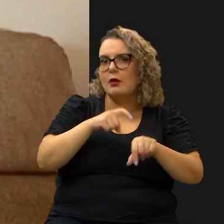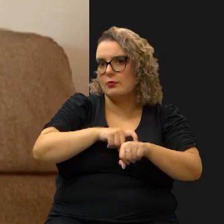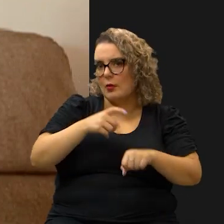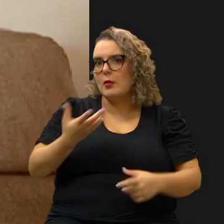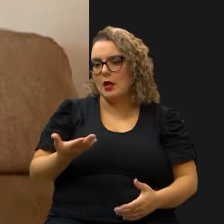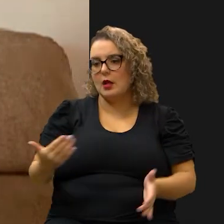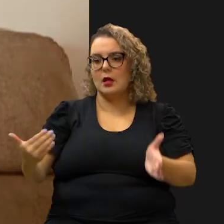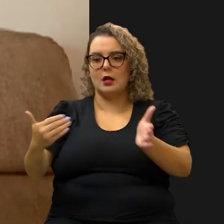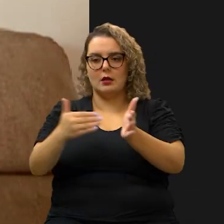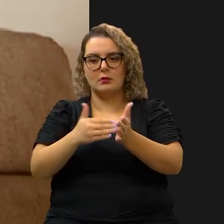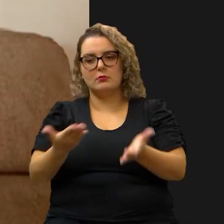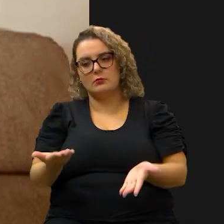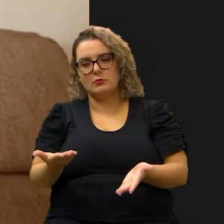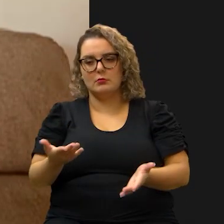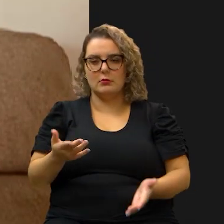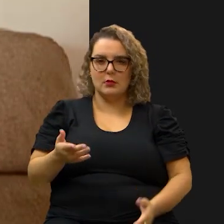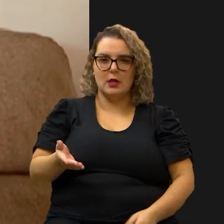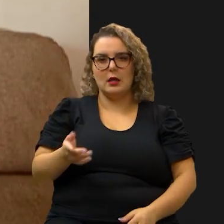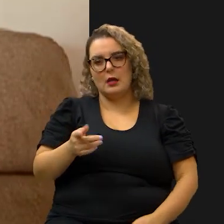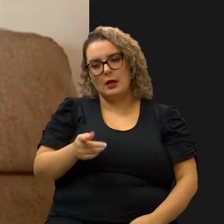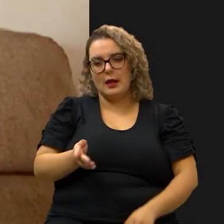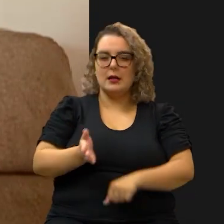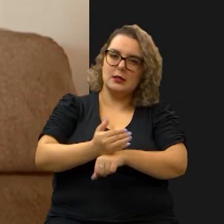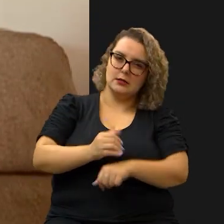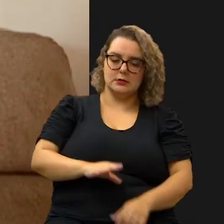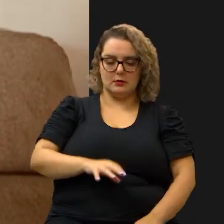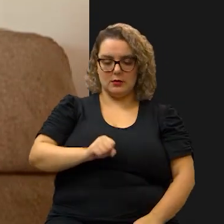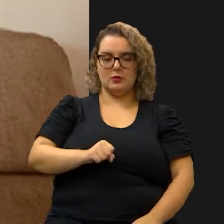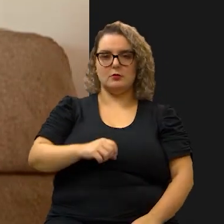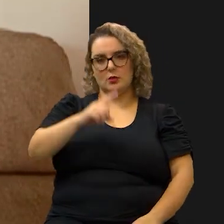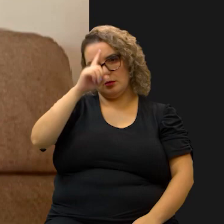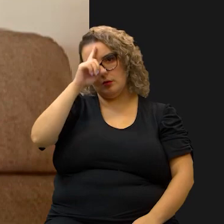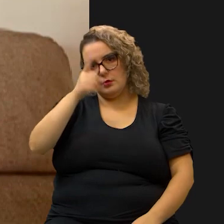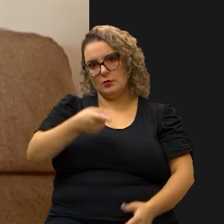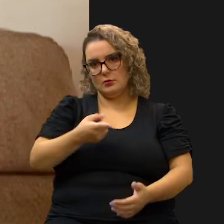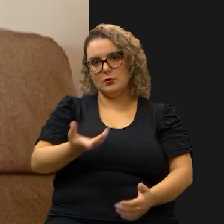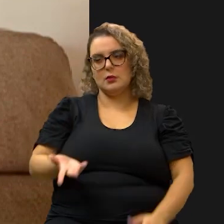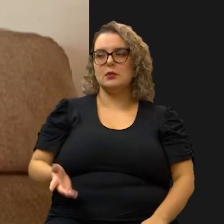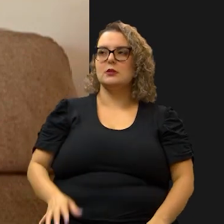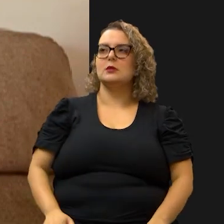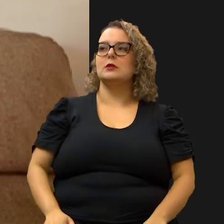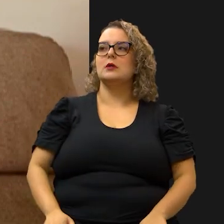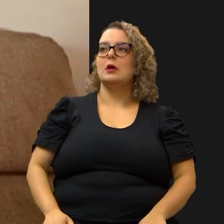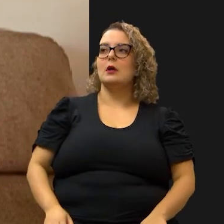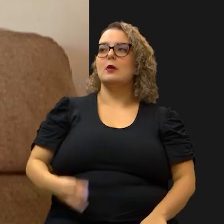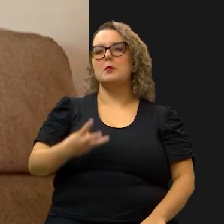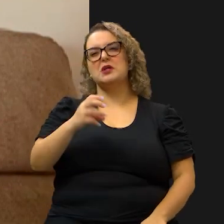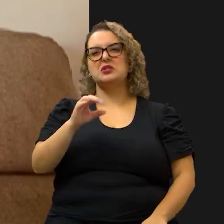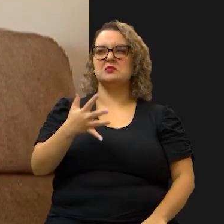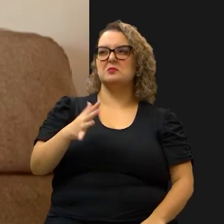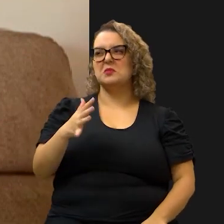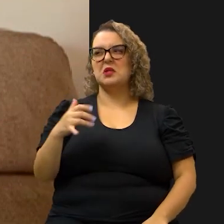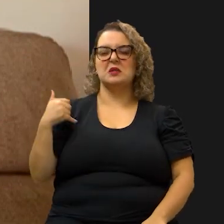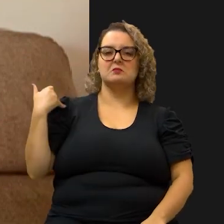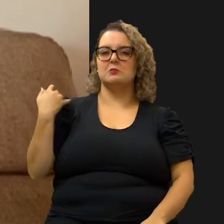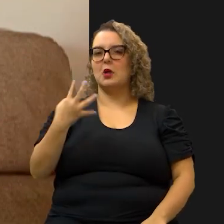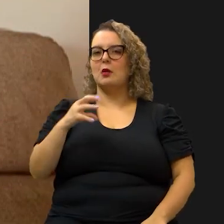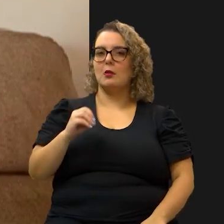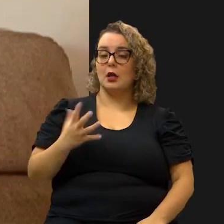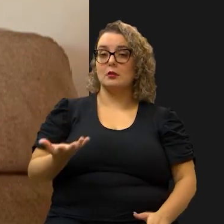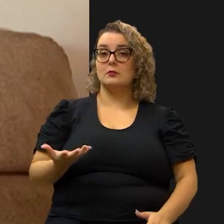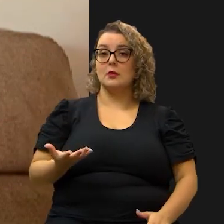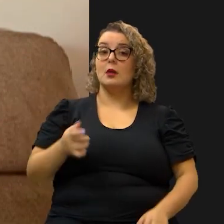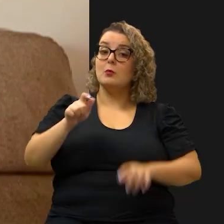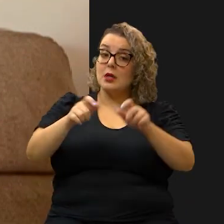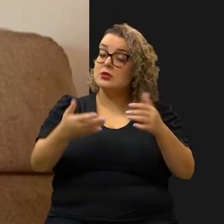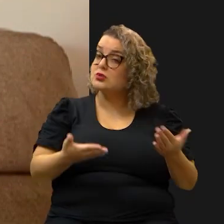reprodutiva também, até a perimenopausa, menopausa, mas também mulheres de 30, 40 anos. Então,